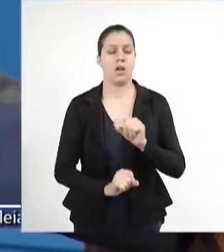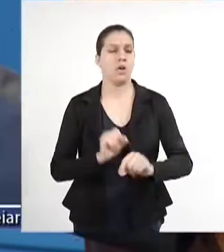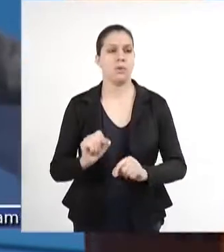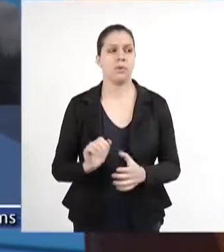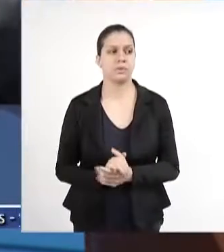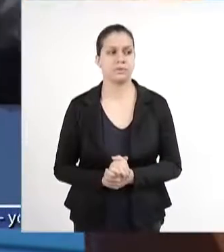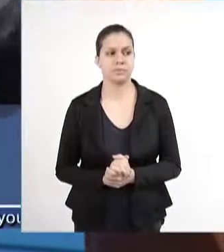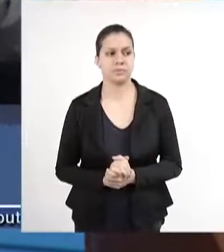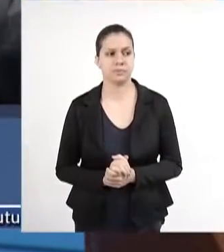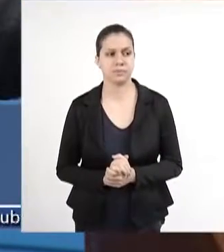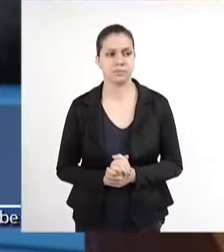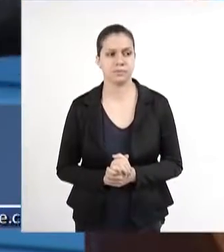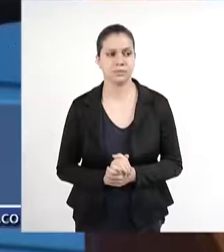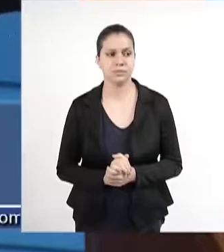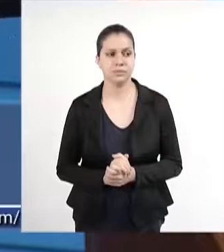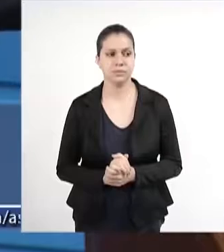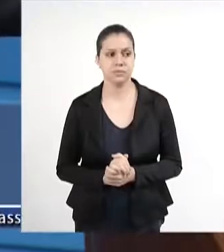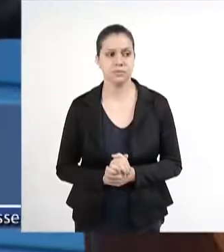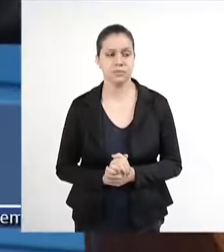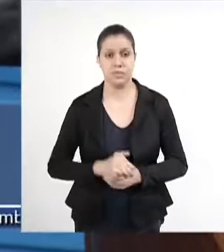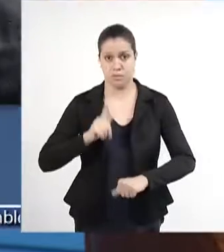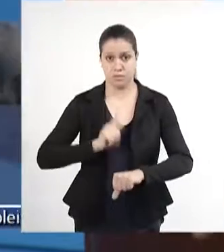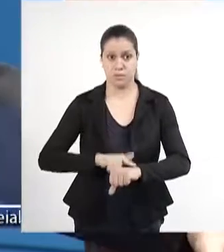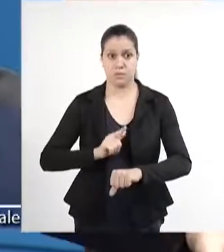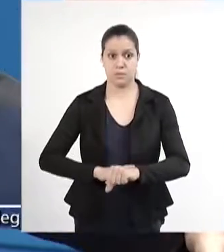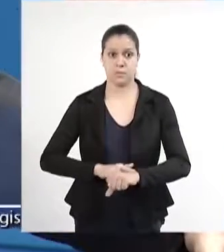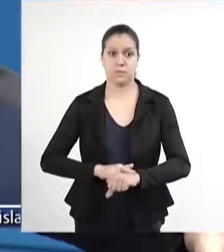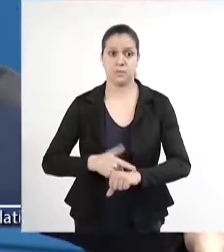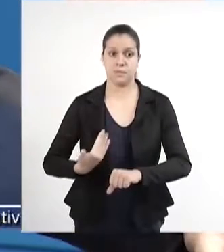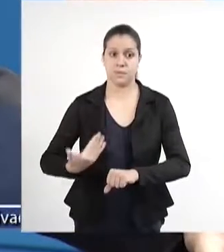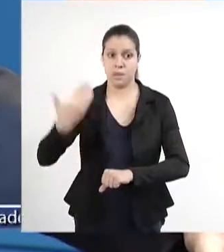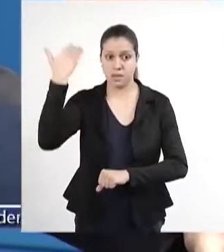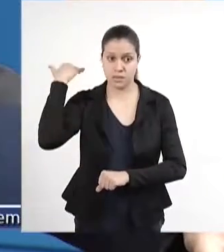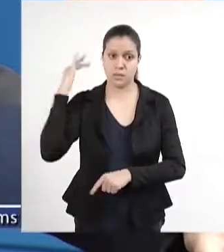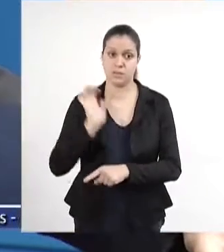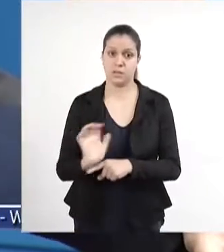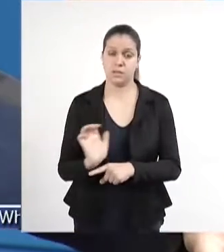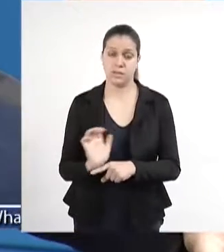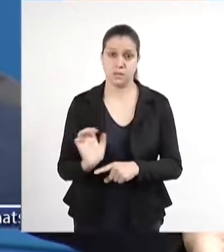que possibilitou, naquele momento, que os